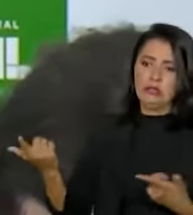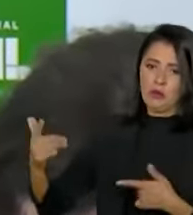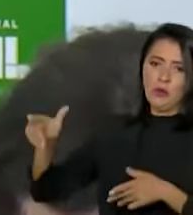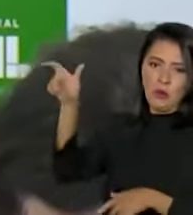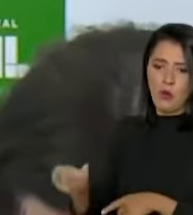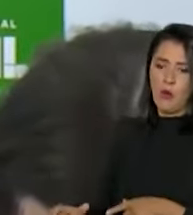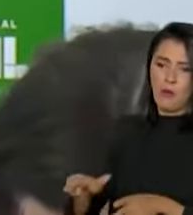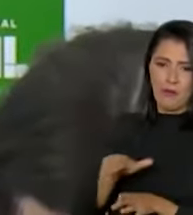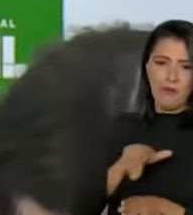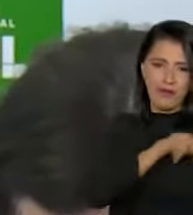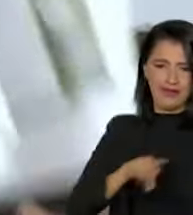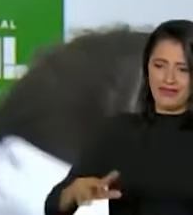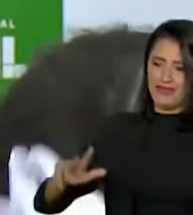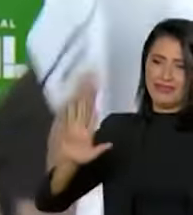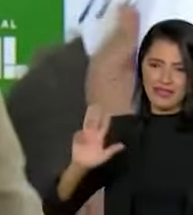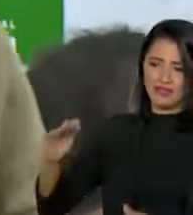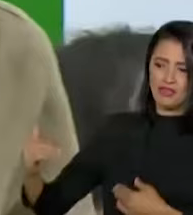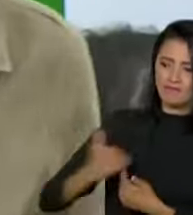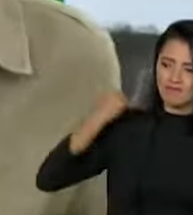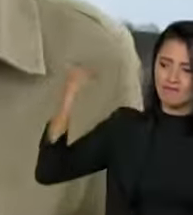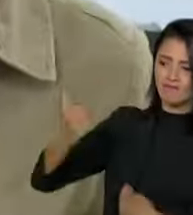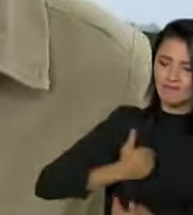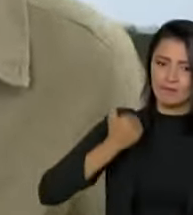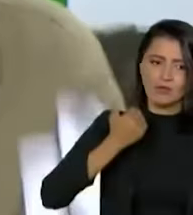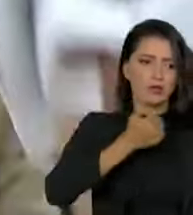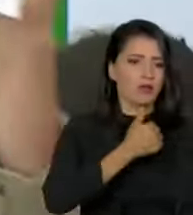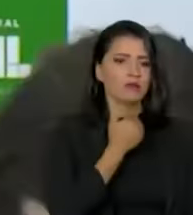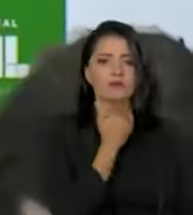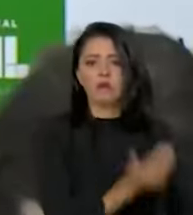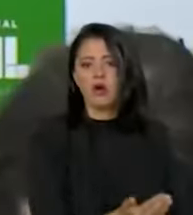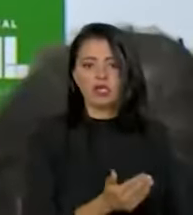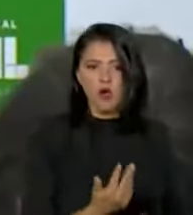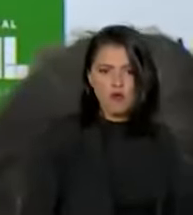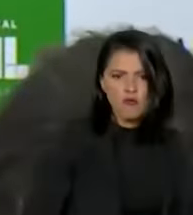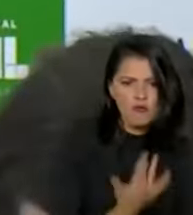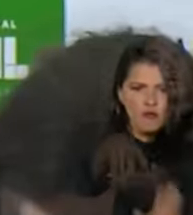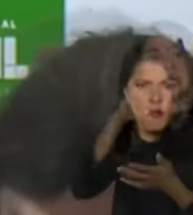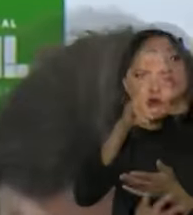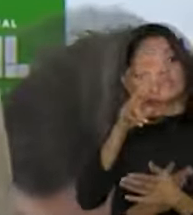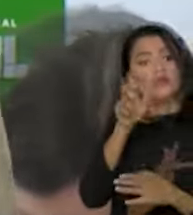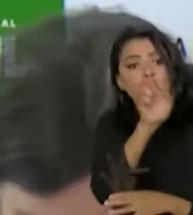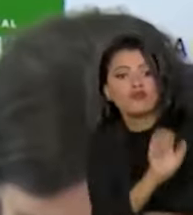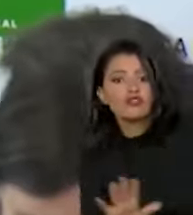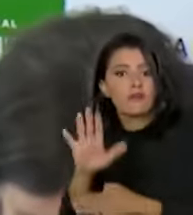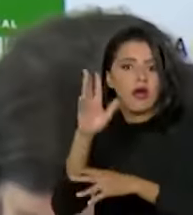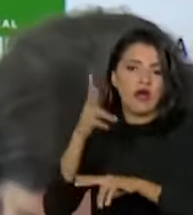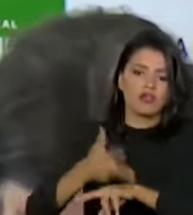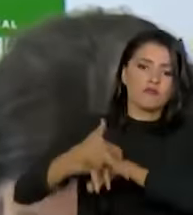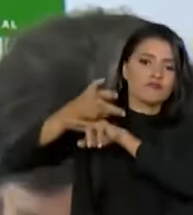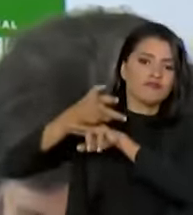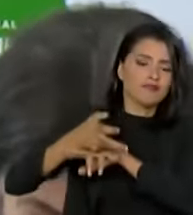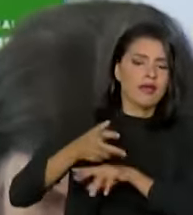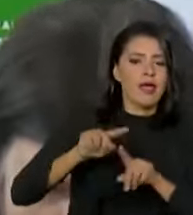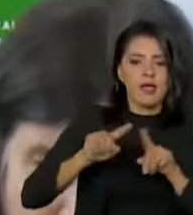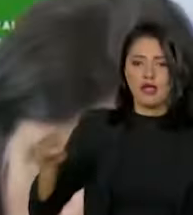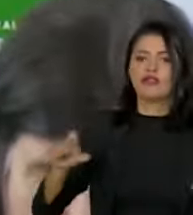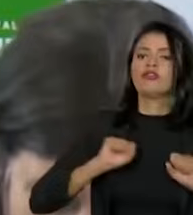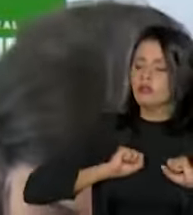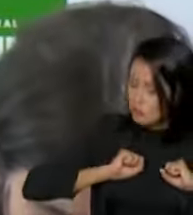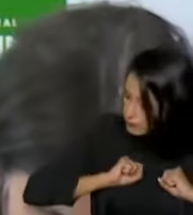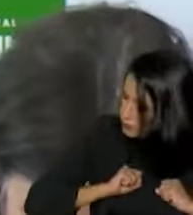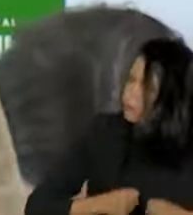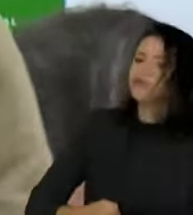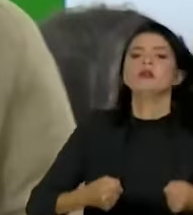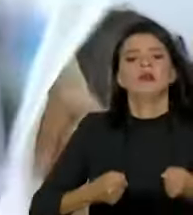orienta sempre. Não importa se o fogo é federal, não importa se o fogo é estadual. Nós não medimos